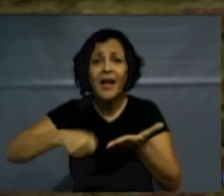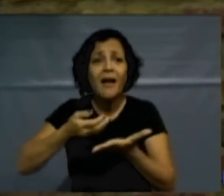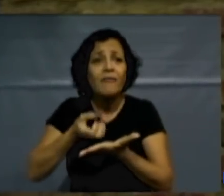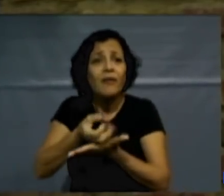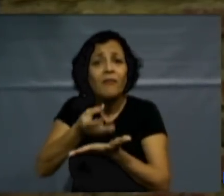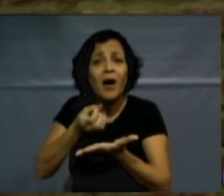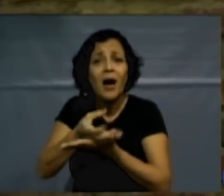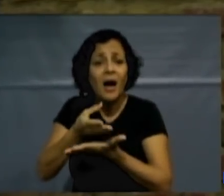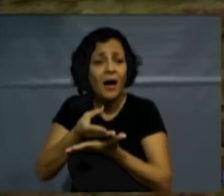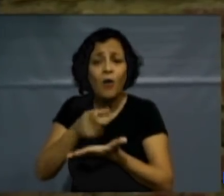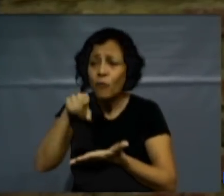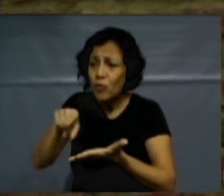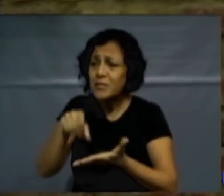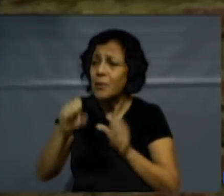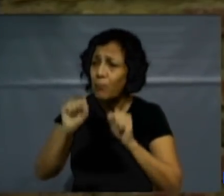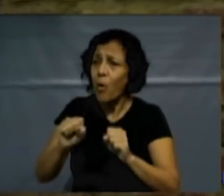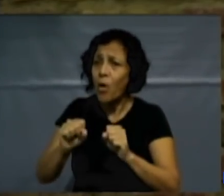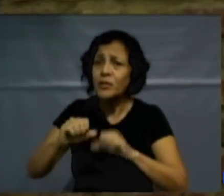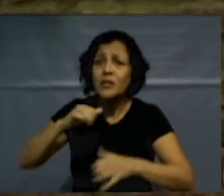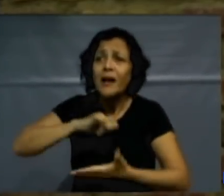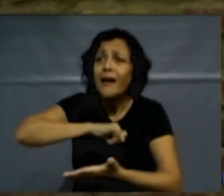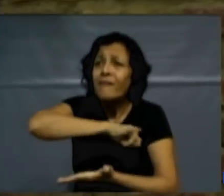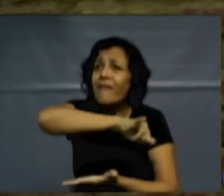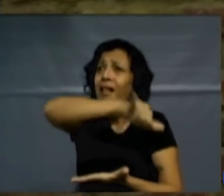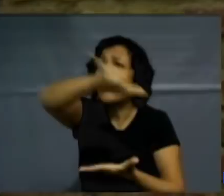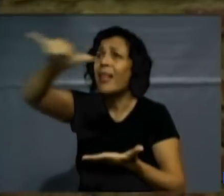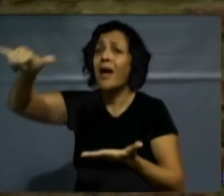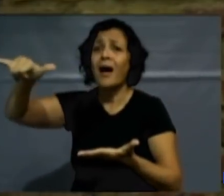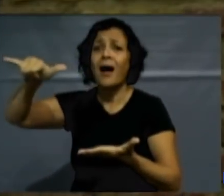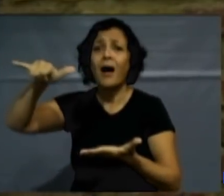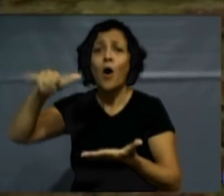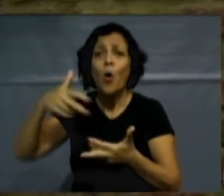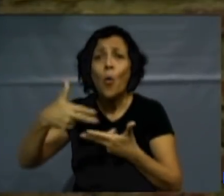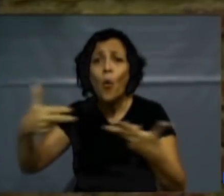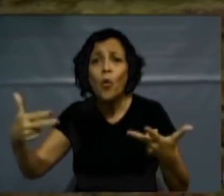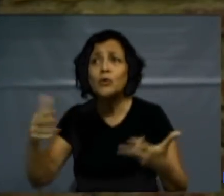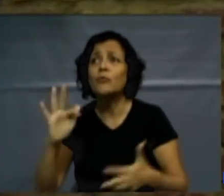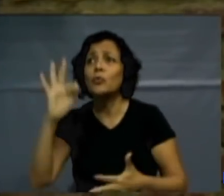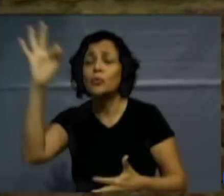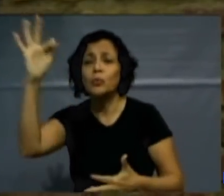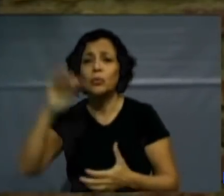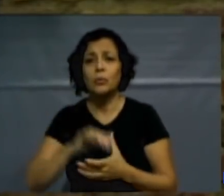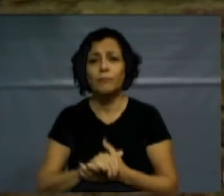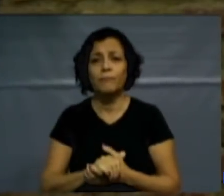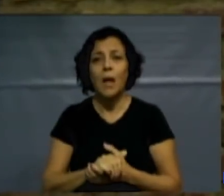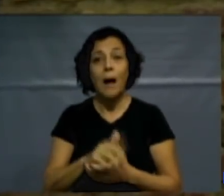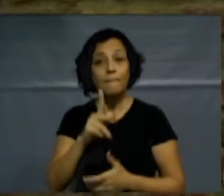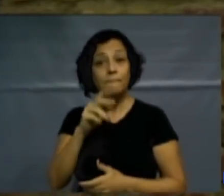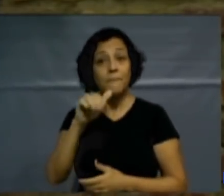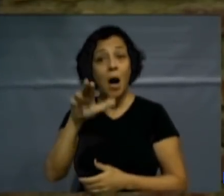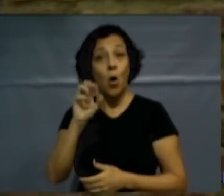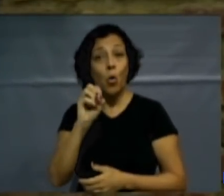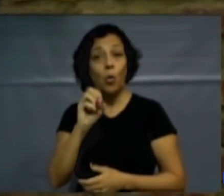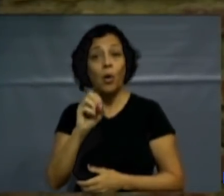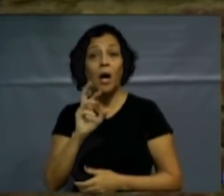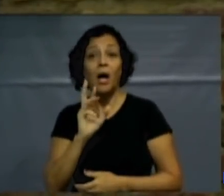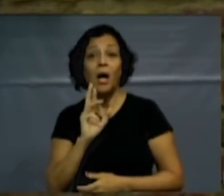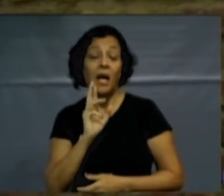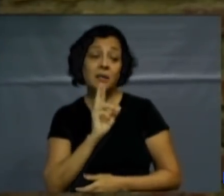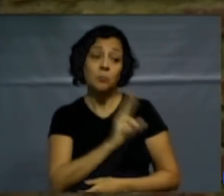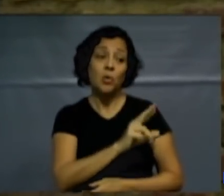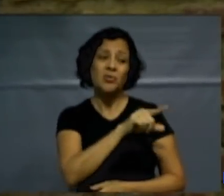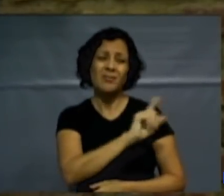tanto para se doar, tantas revelações, tantas profecias, e o que é que ele faz? Numa atitude humilde, escreve você,